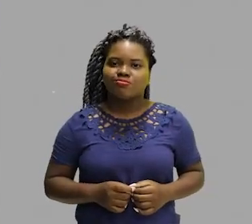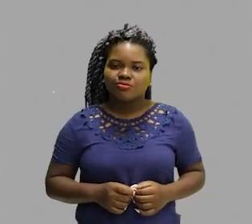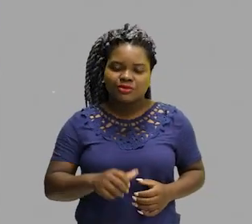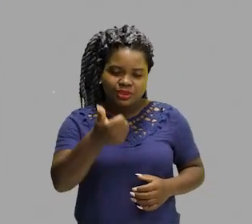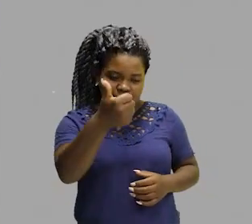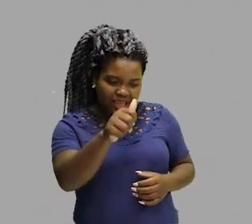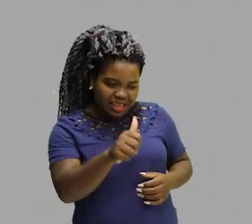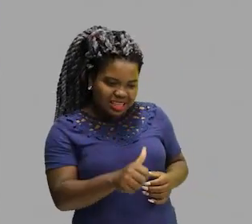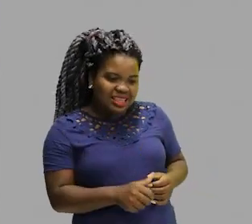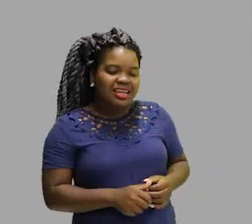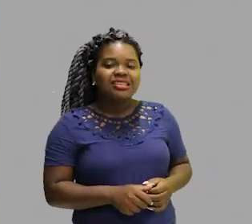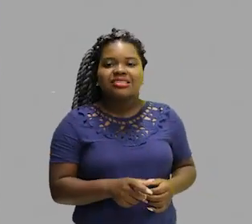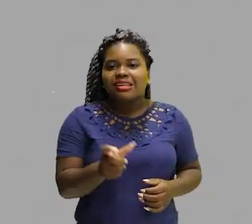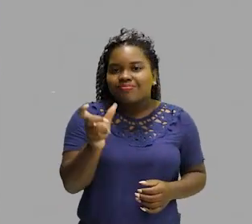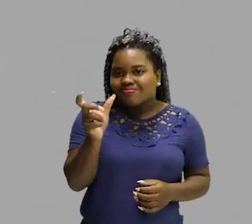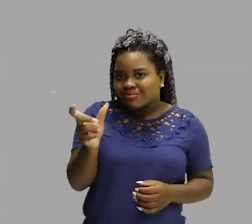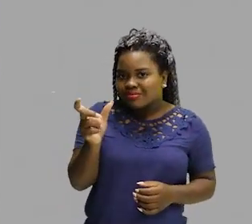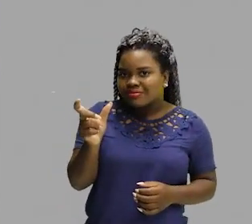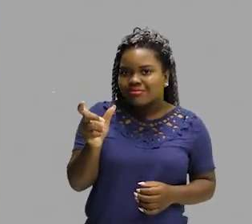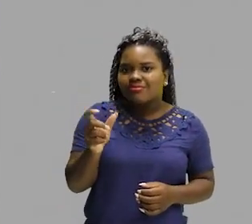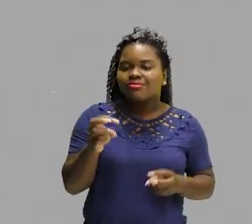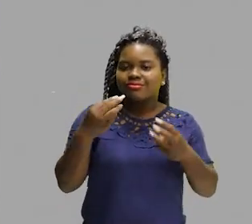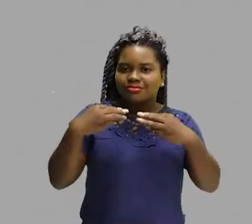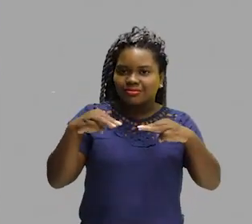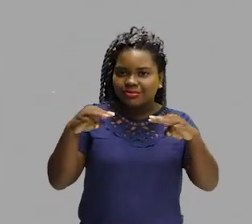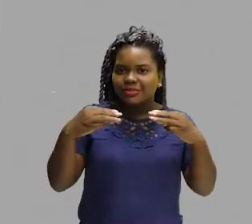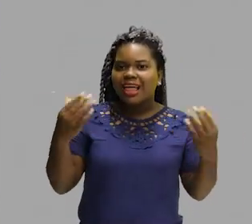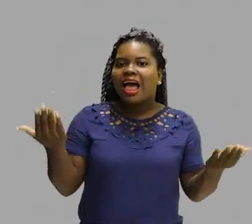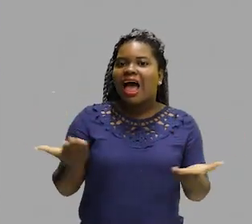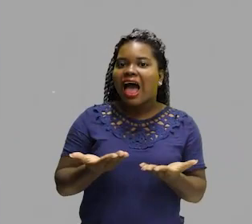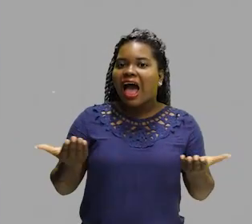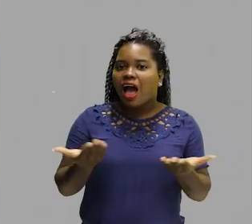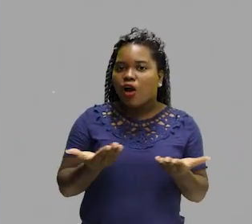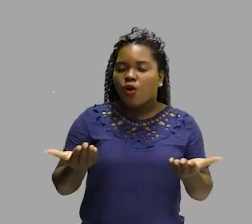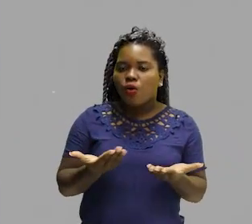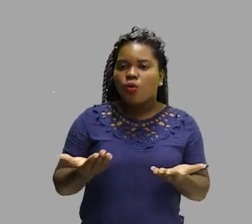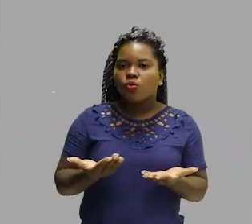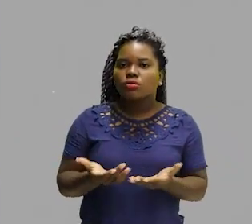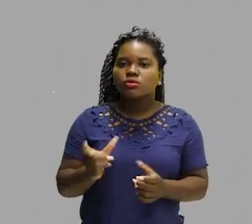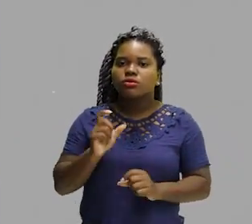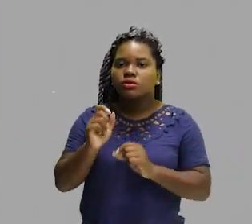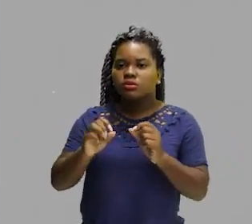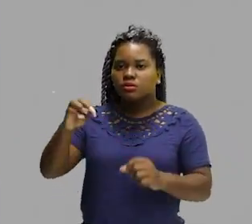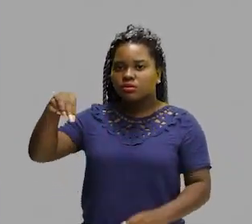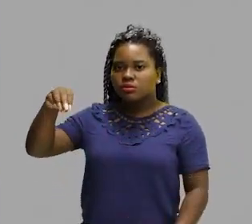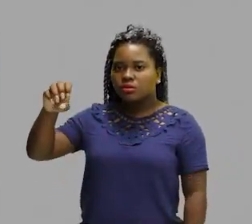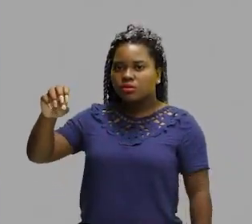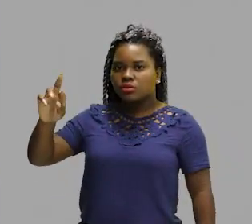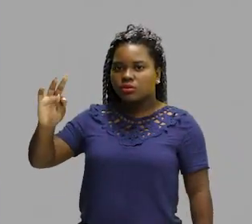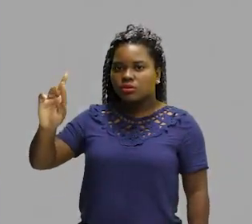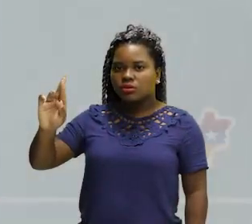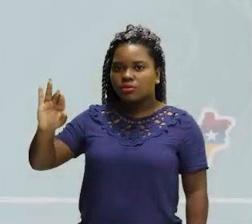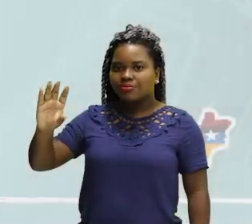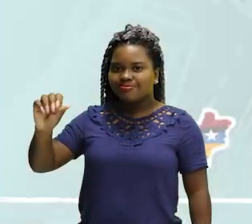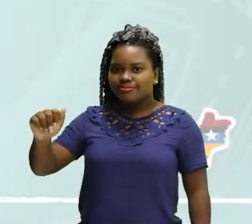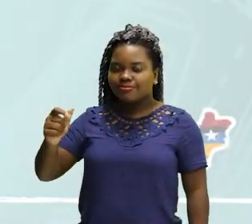tá certo? Agora vamos falar dessa métrica que eu já falei em aula passada, eu falei que eu ia explicar tudinho para vocês. Olha só, a